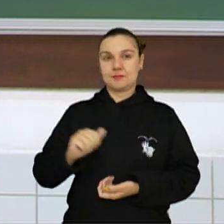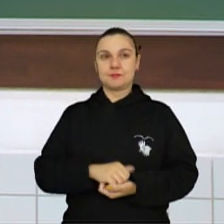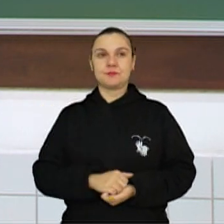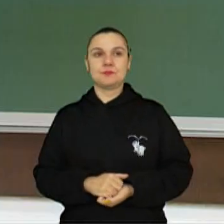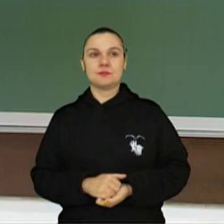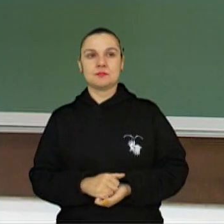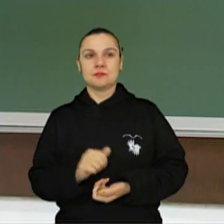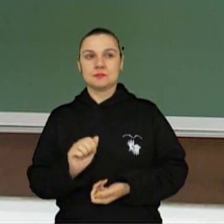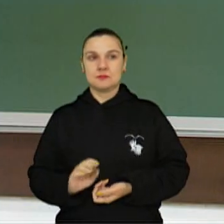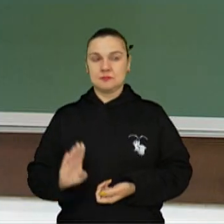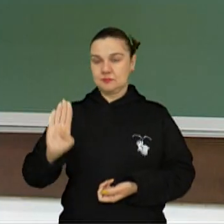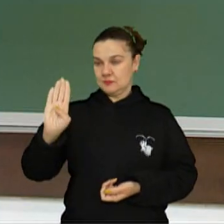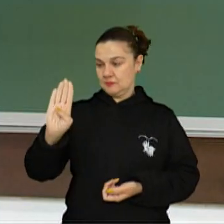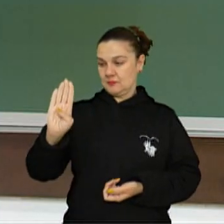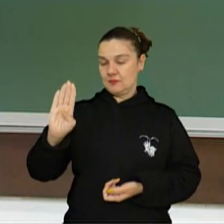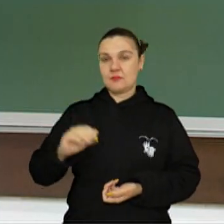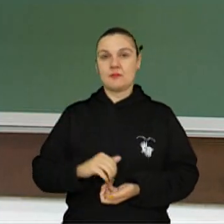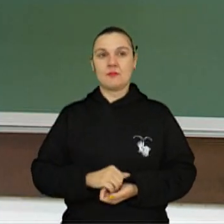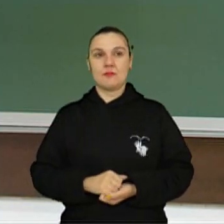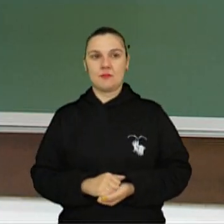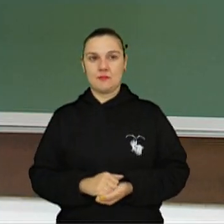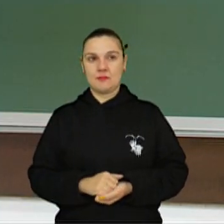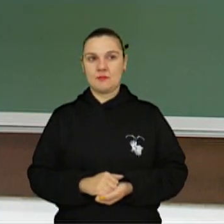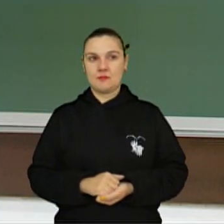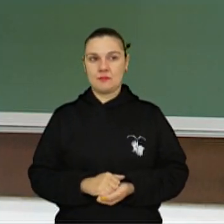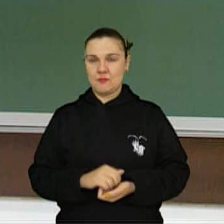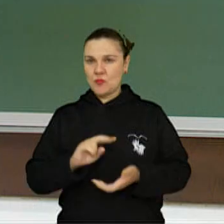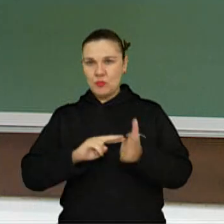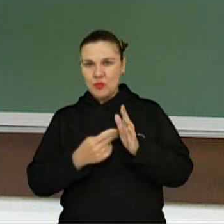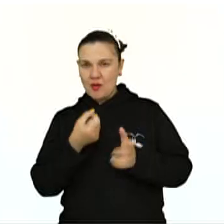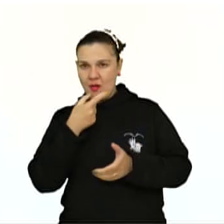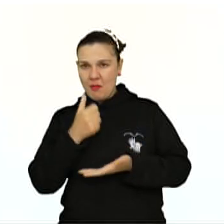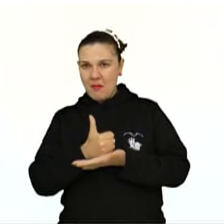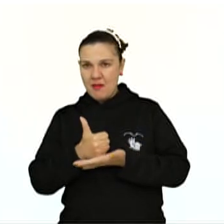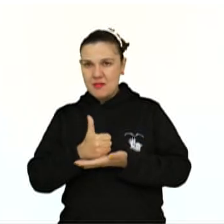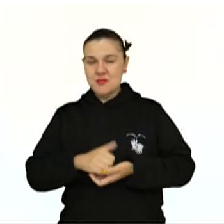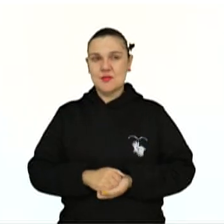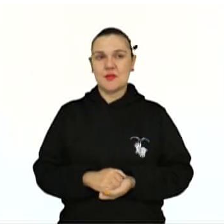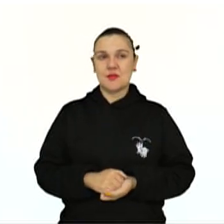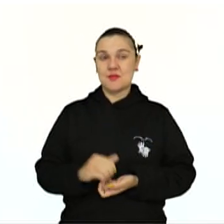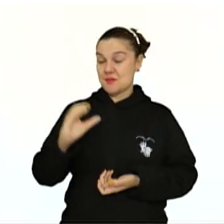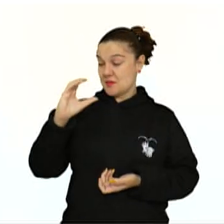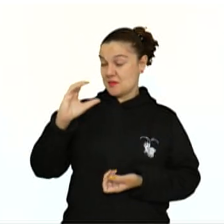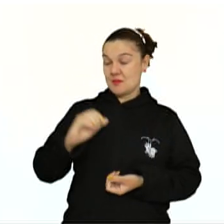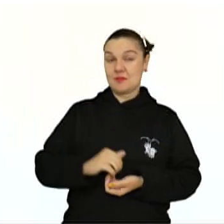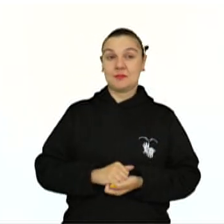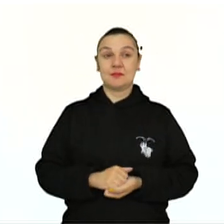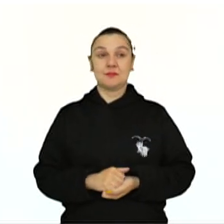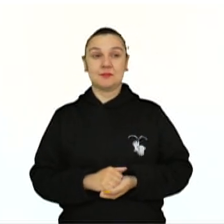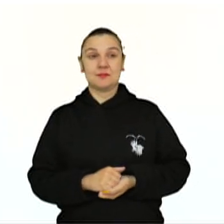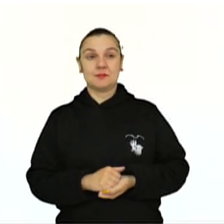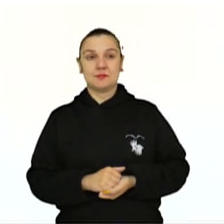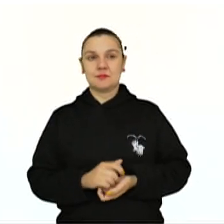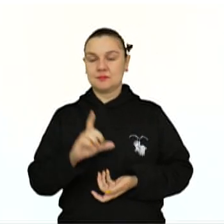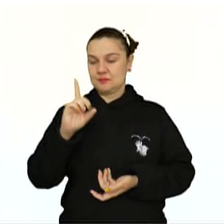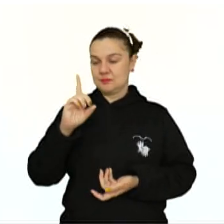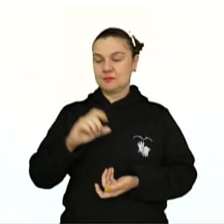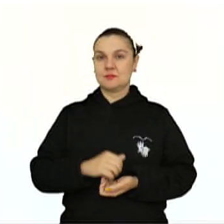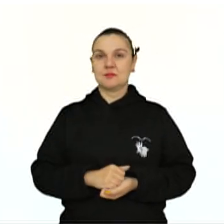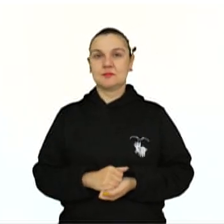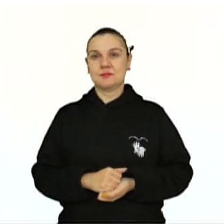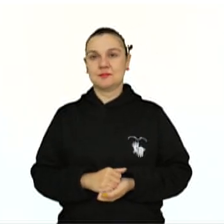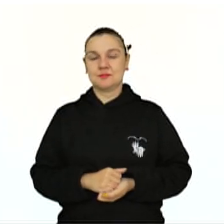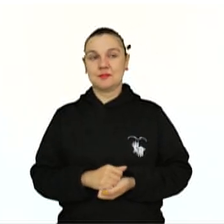mais? Será aí tomar pastilha, ou seja, remédio? Ir ao médico ou beber